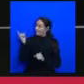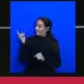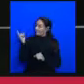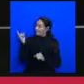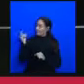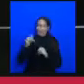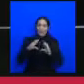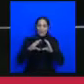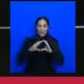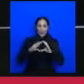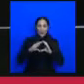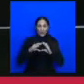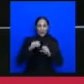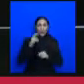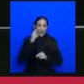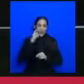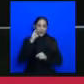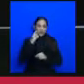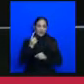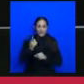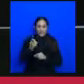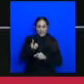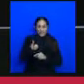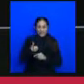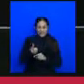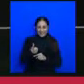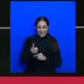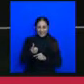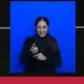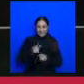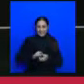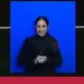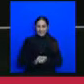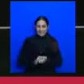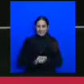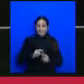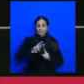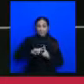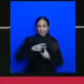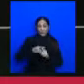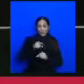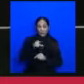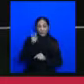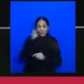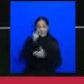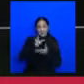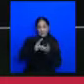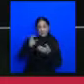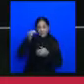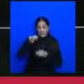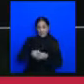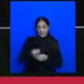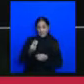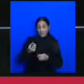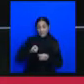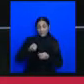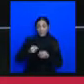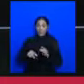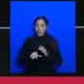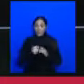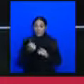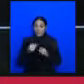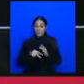Bola rosa, número 16. Rosa, 16. Na dupla Sena você ganha a partir de 3 acertos, tanto no